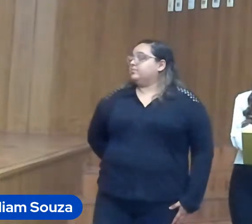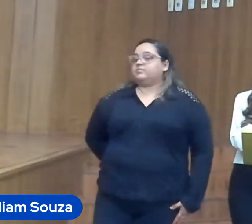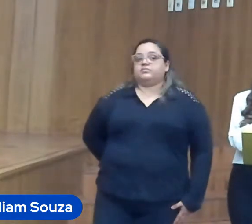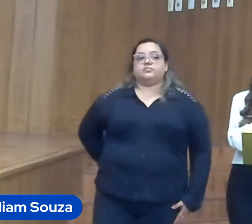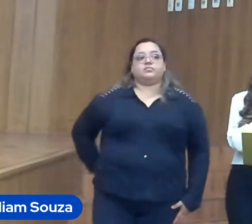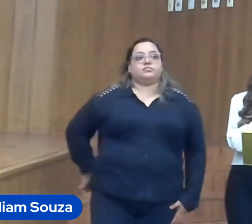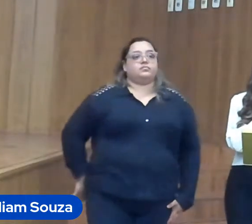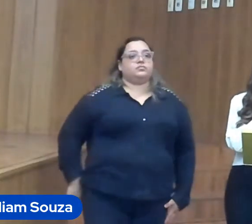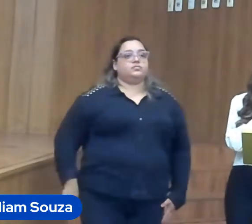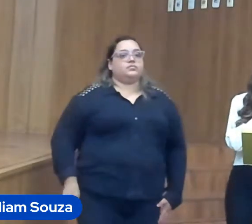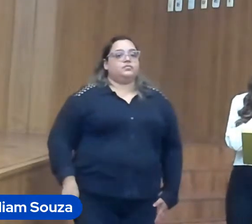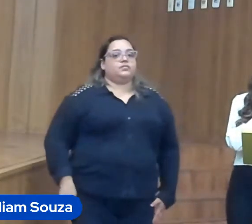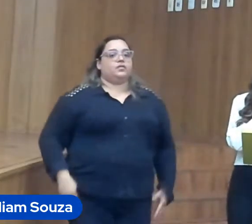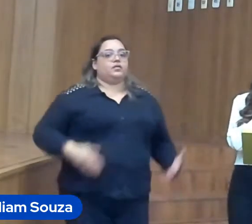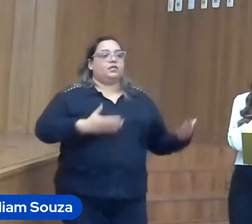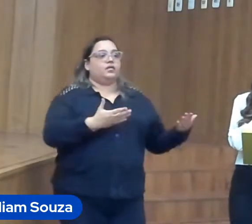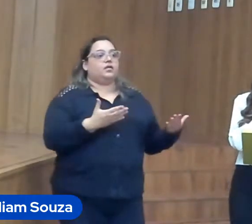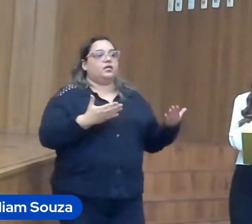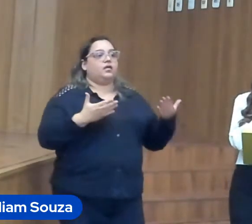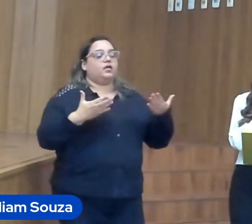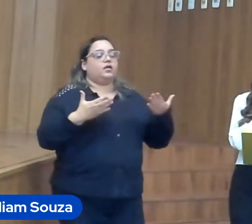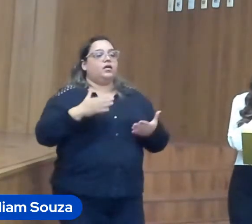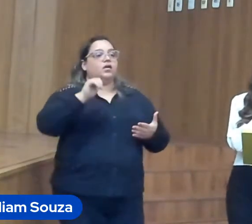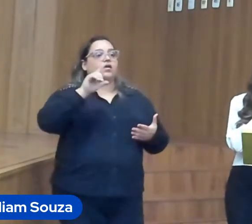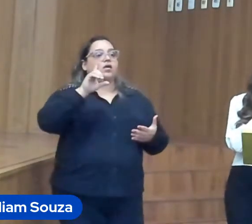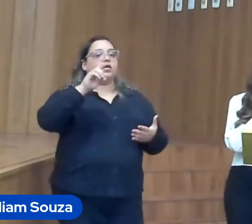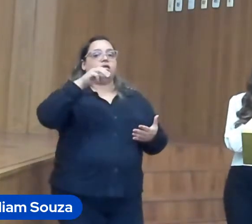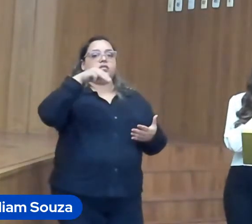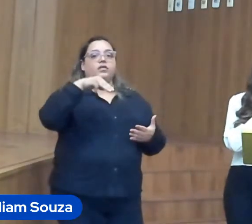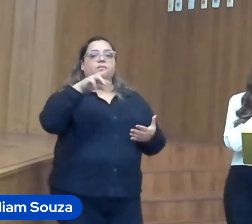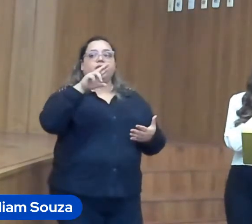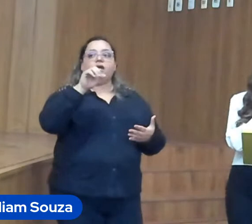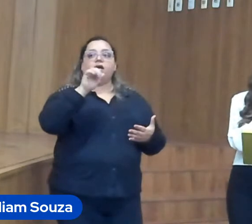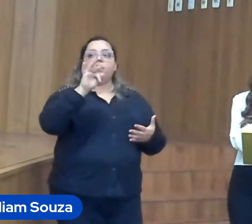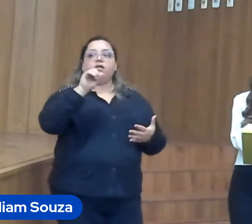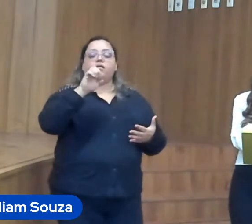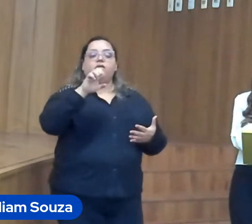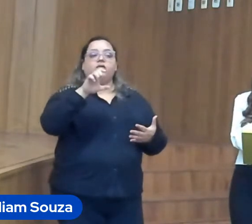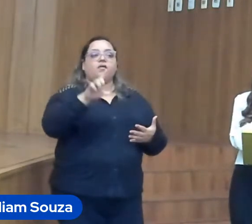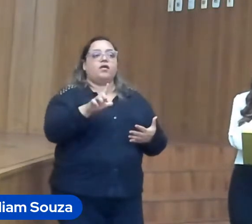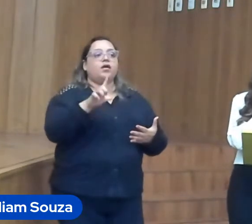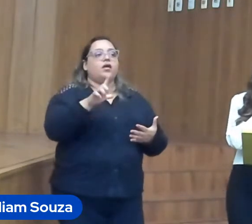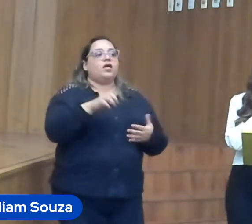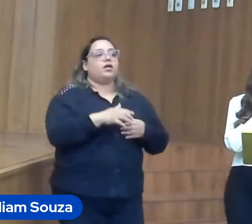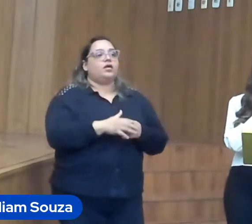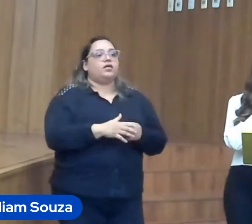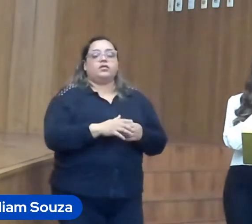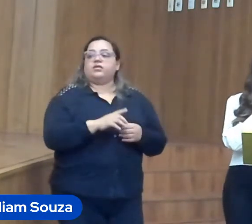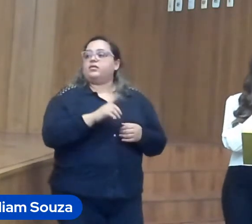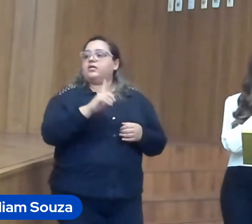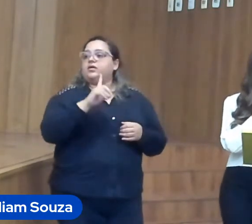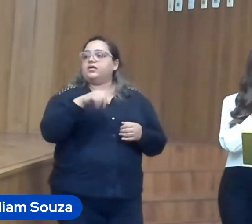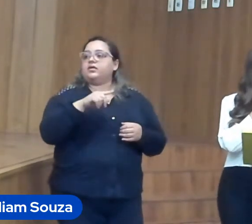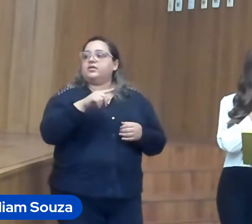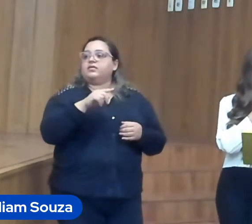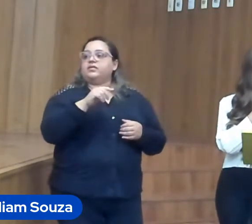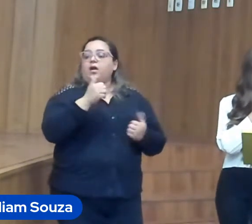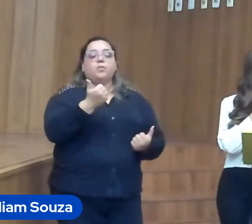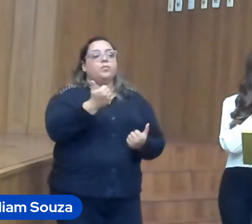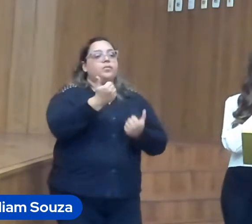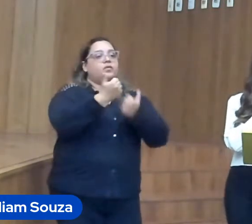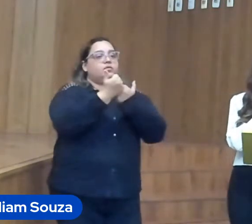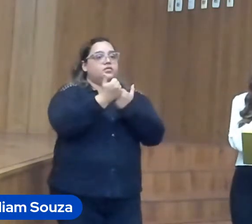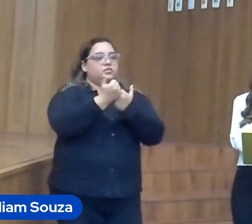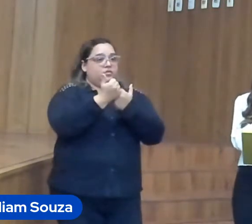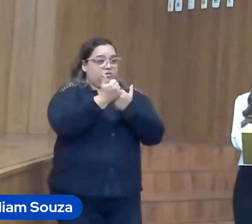Convidamos o administrador Rafael Lopes, representante do diretor de administração, planejamento